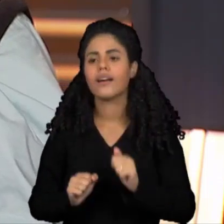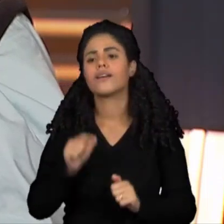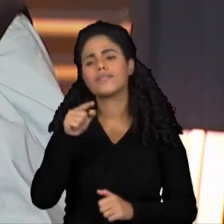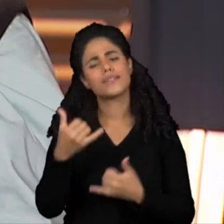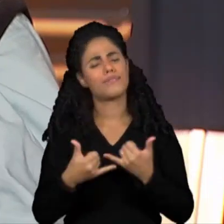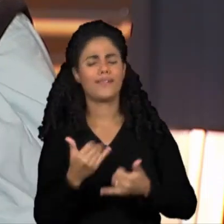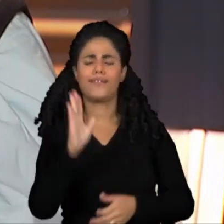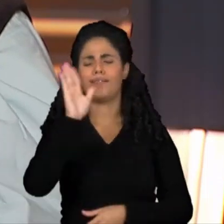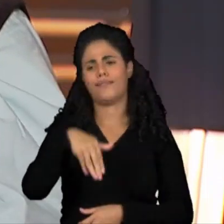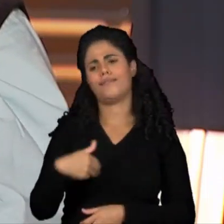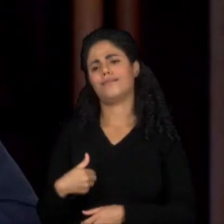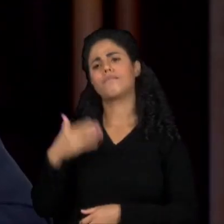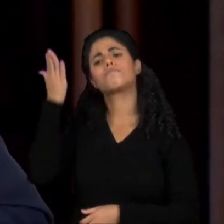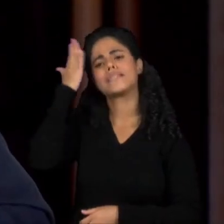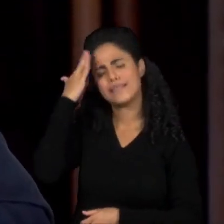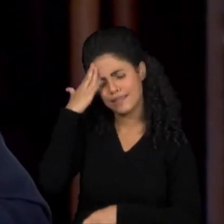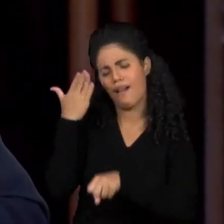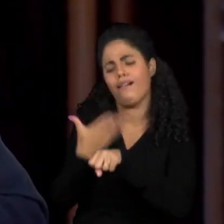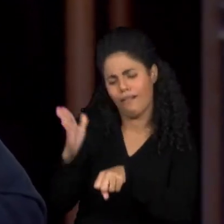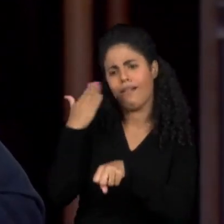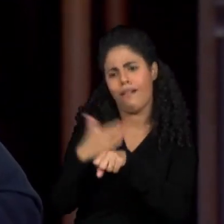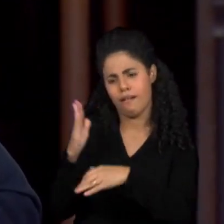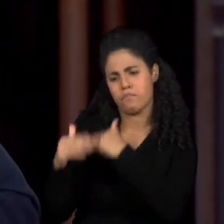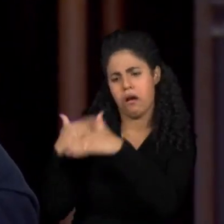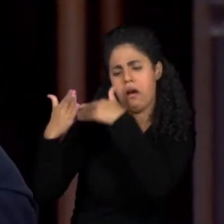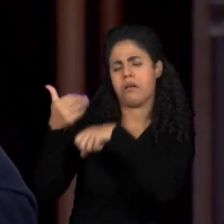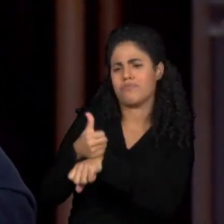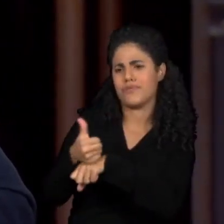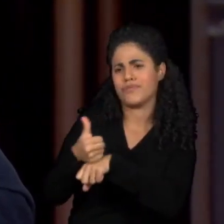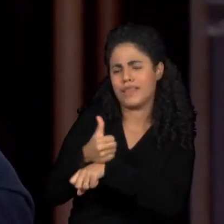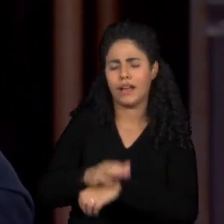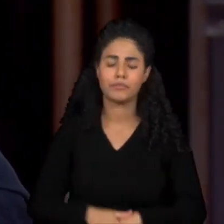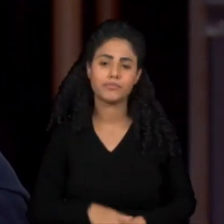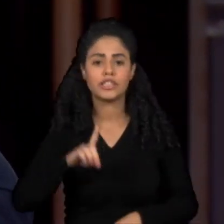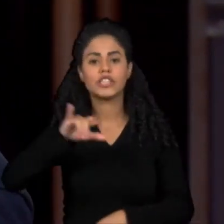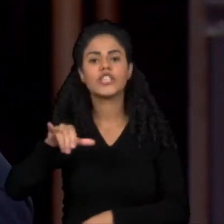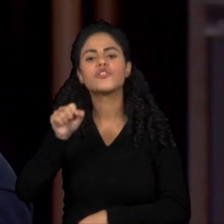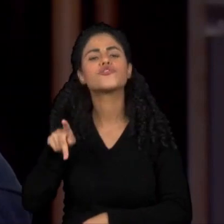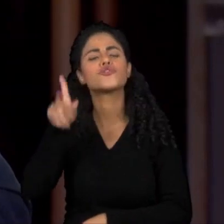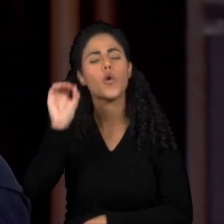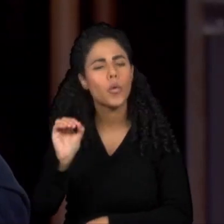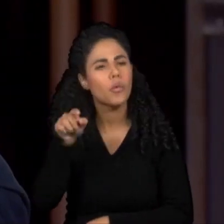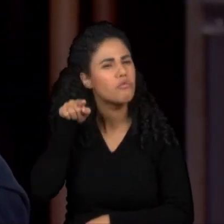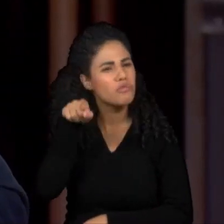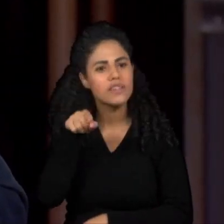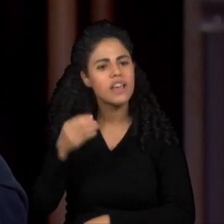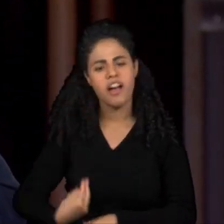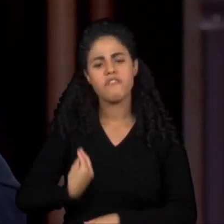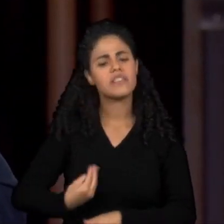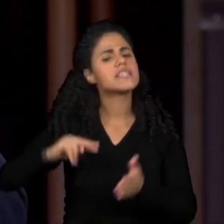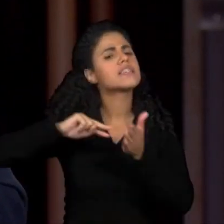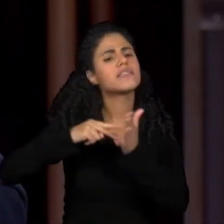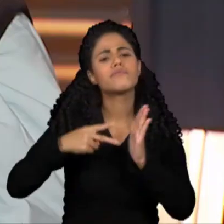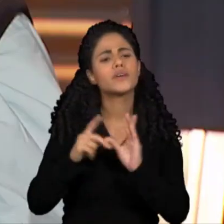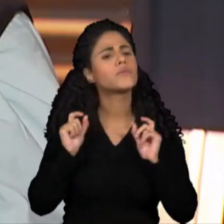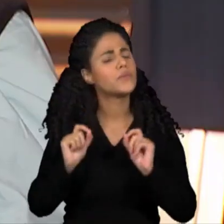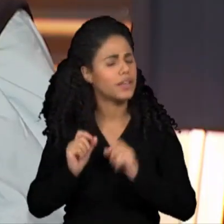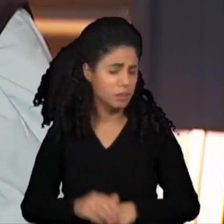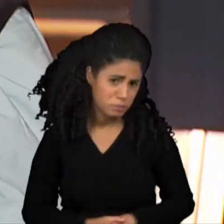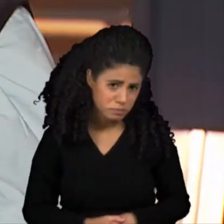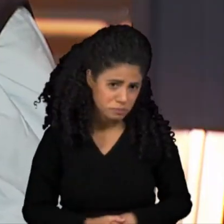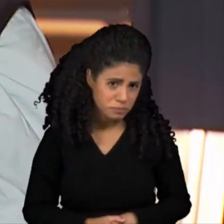o Dr Thiago joko Maya me diz o que é a vida